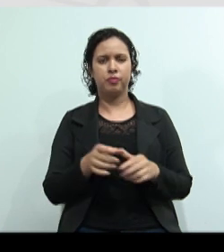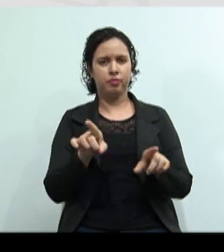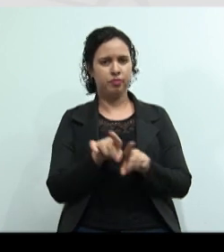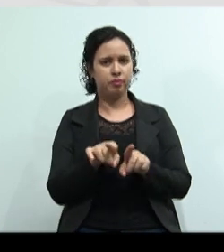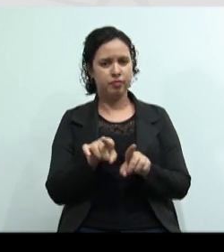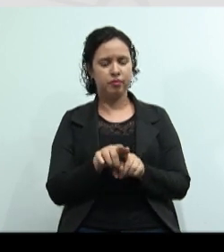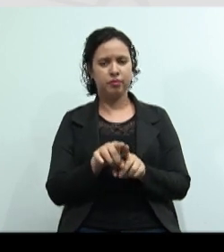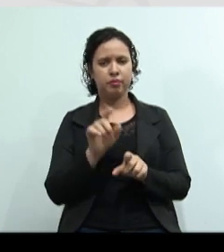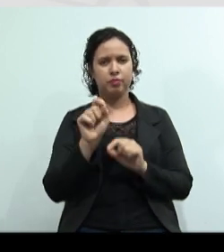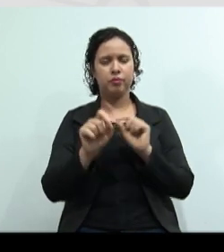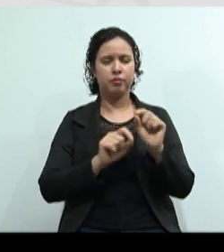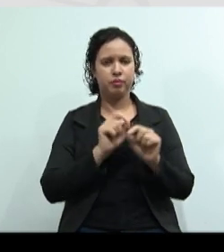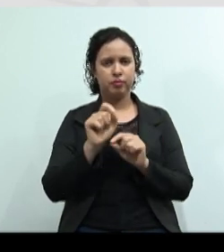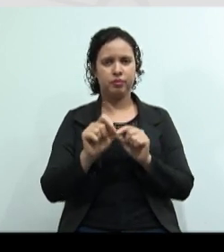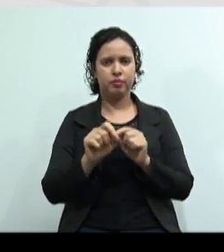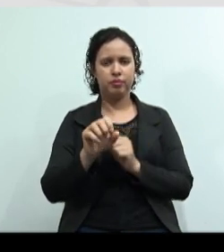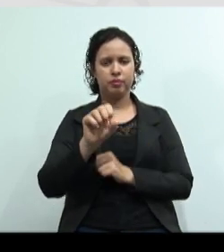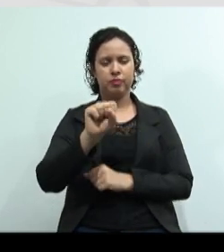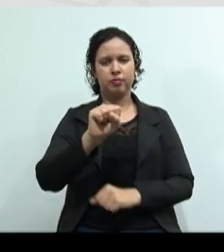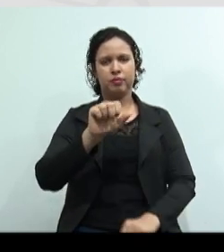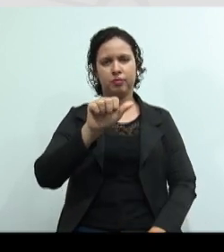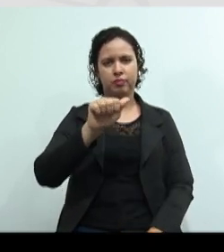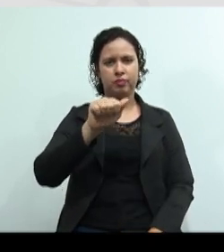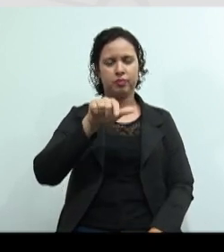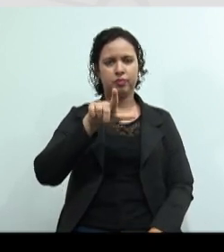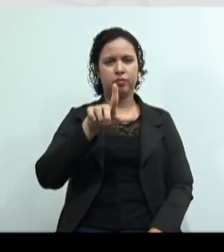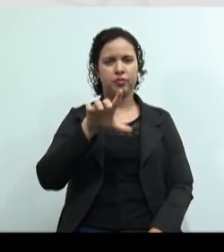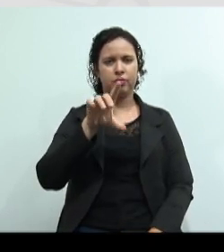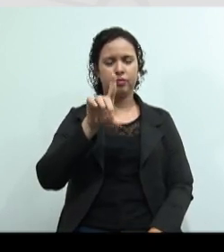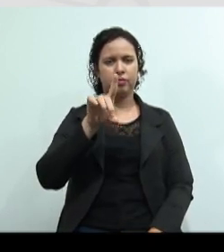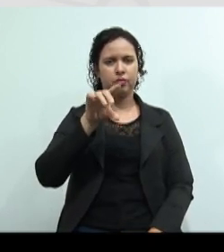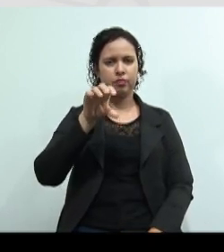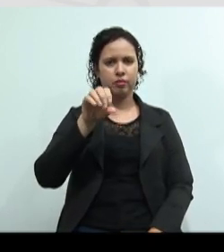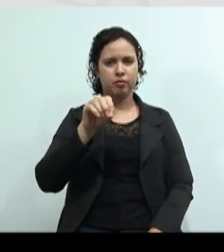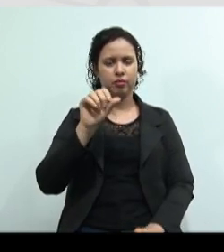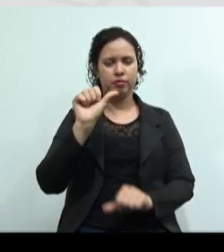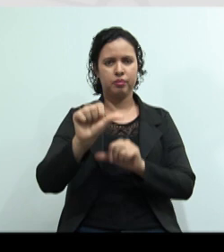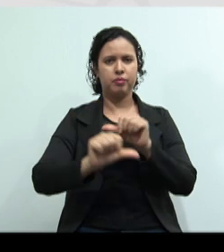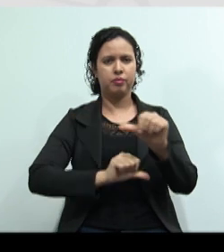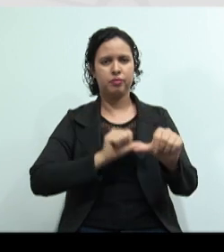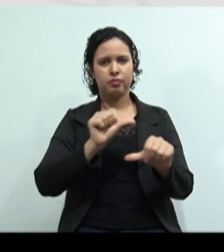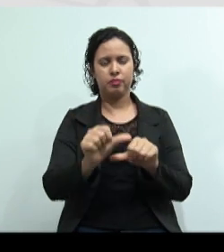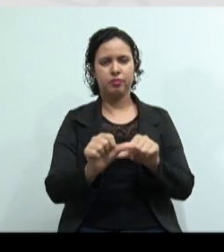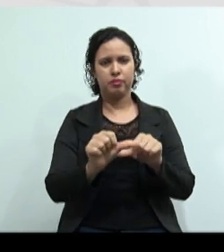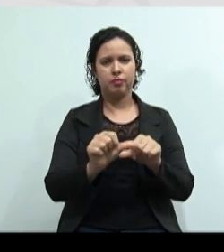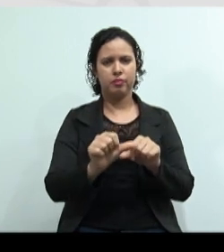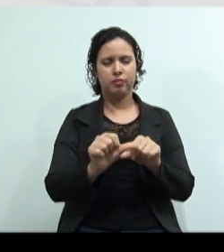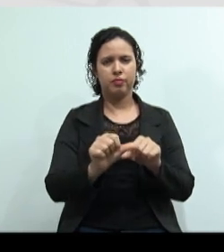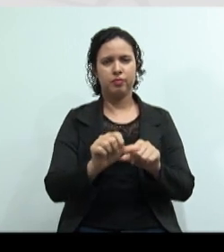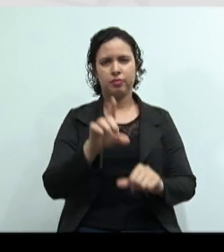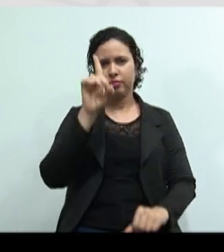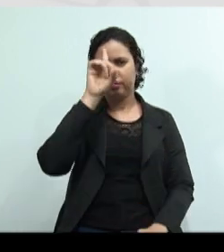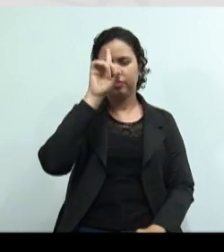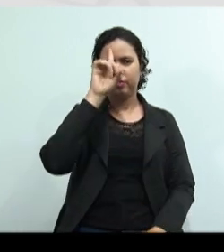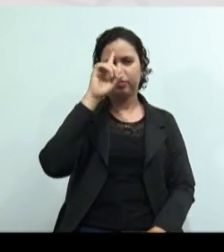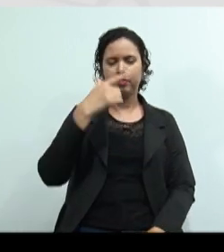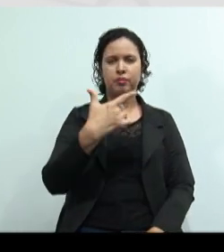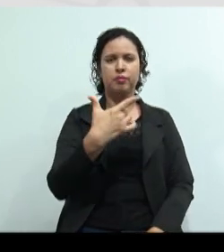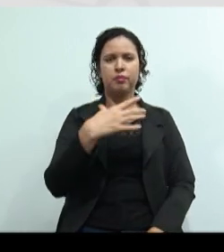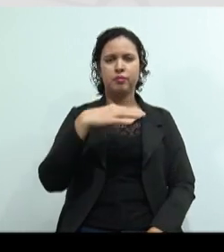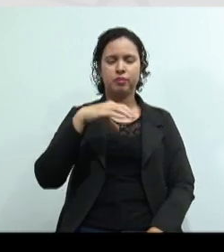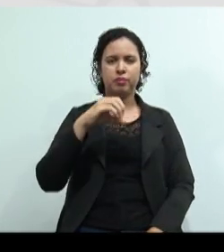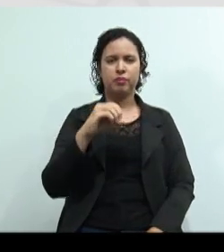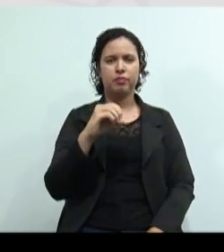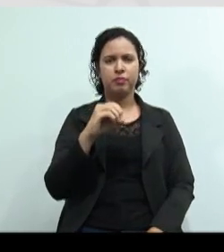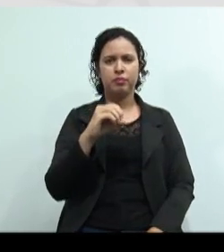tá, olha aqui, o saldo lá do dia 10, eu tenho que transferir ele para onde? Para o dia 20. Eu marquei ele